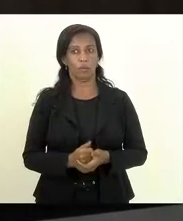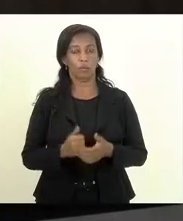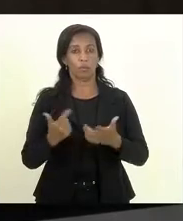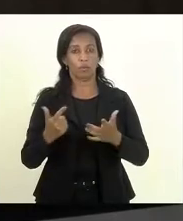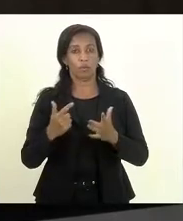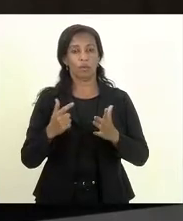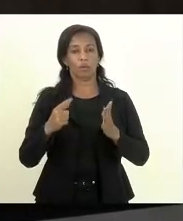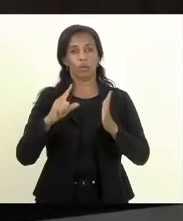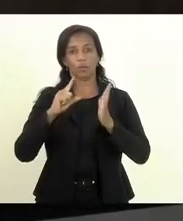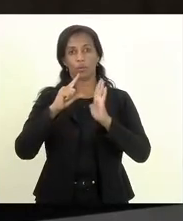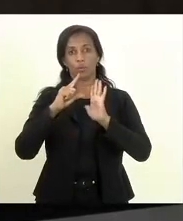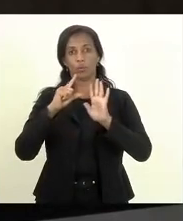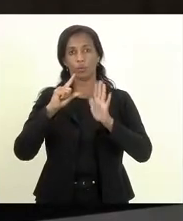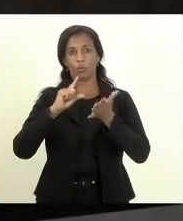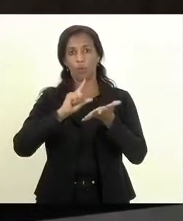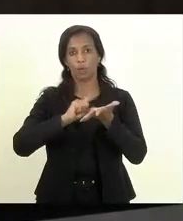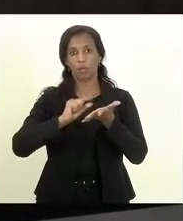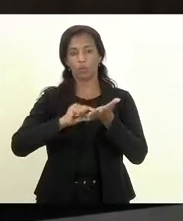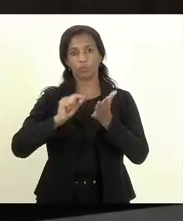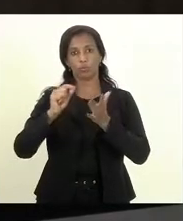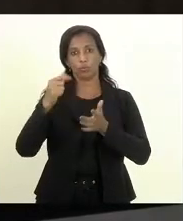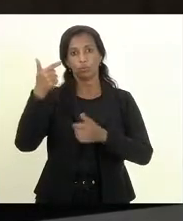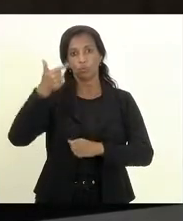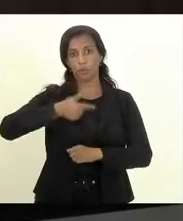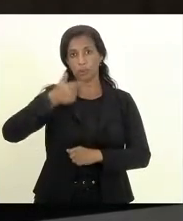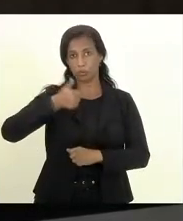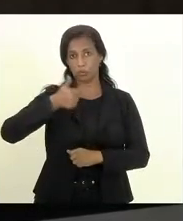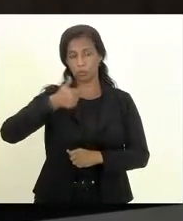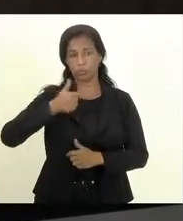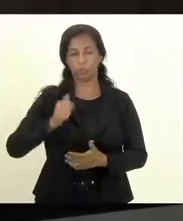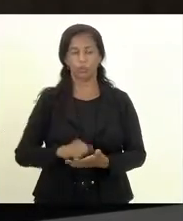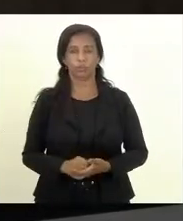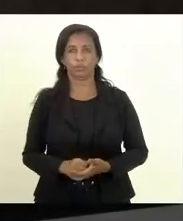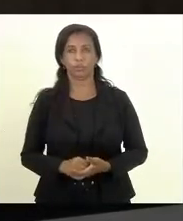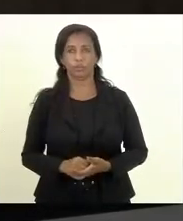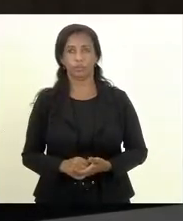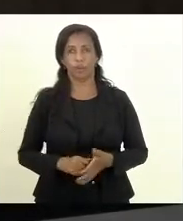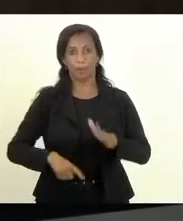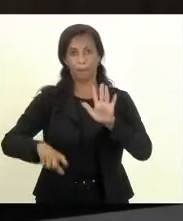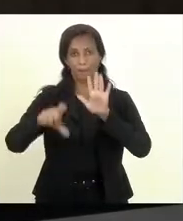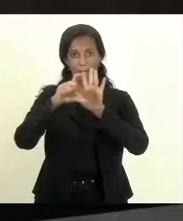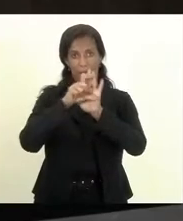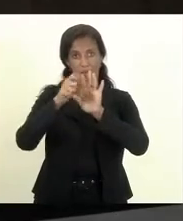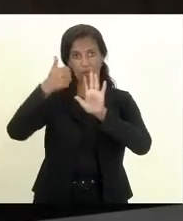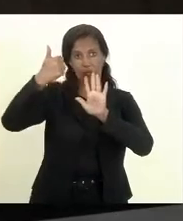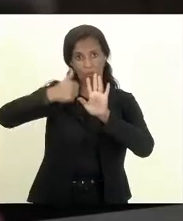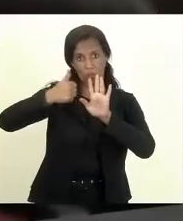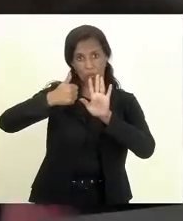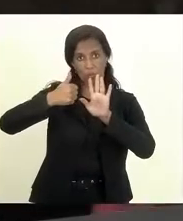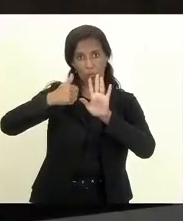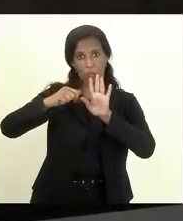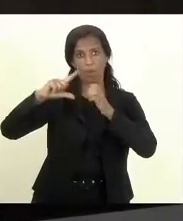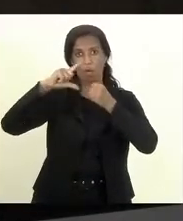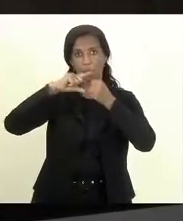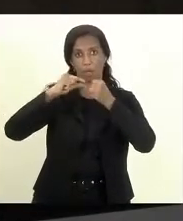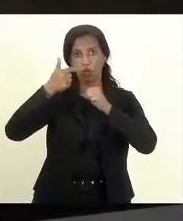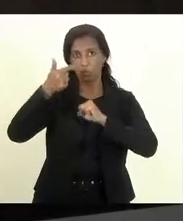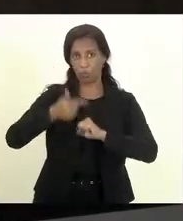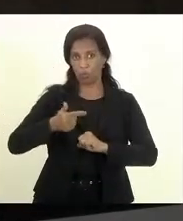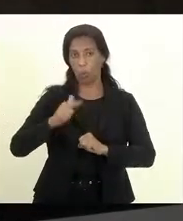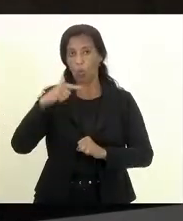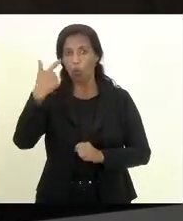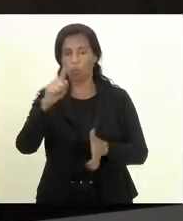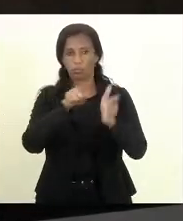artigo 2º do projeto de lei, o parágrafo único diz assim, outras consultas públicas